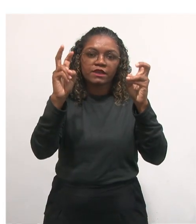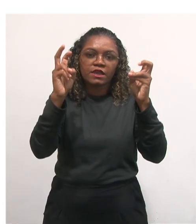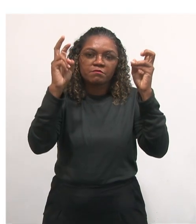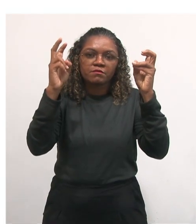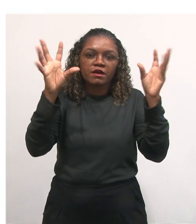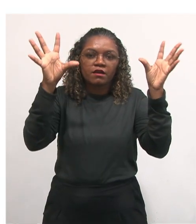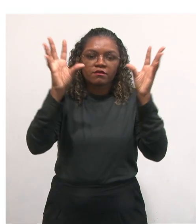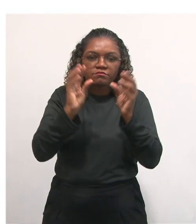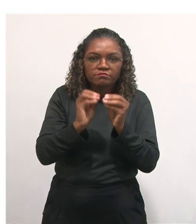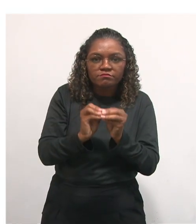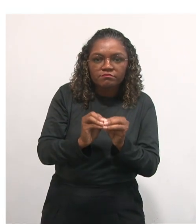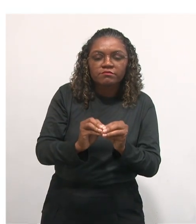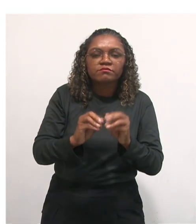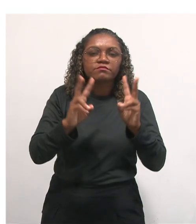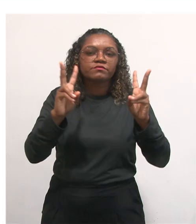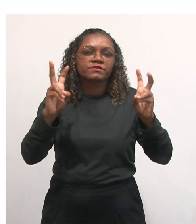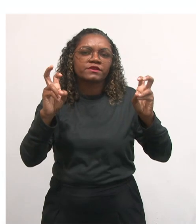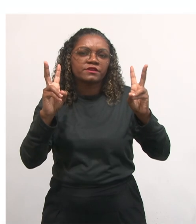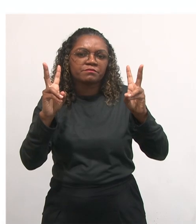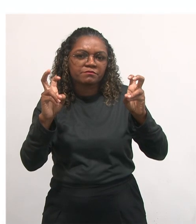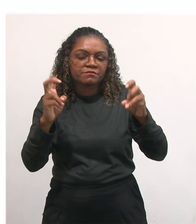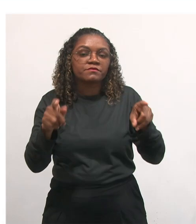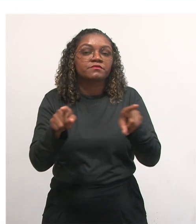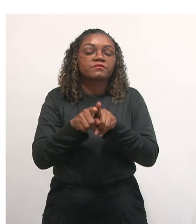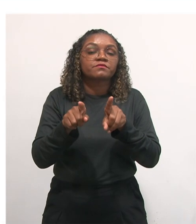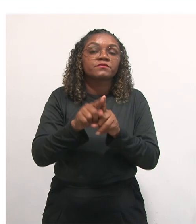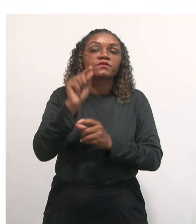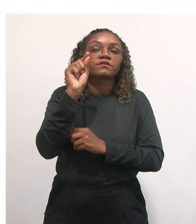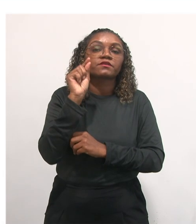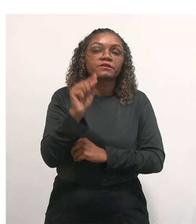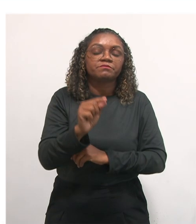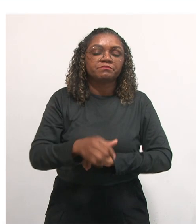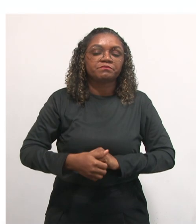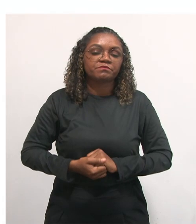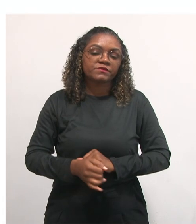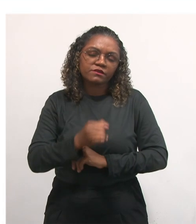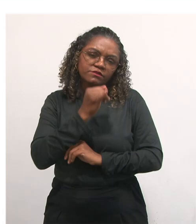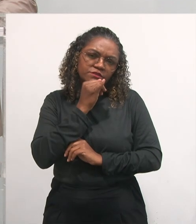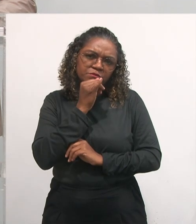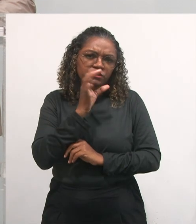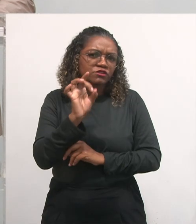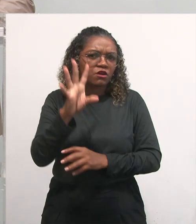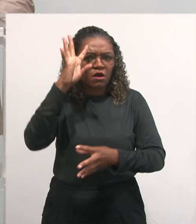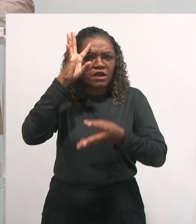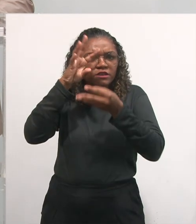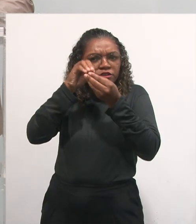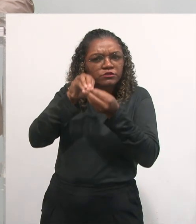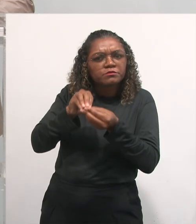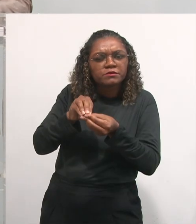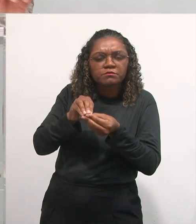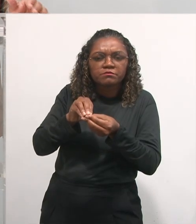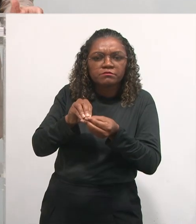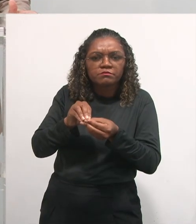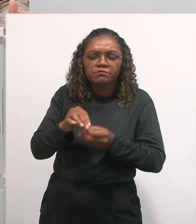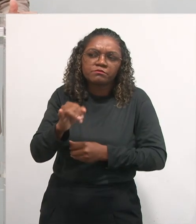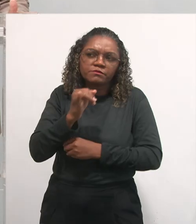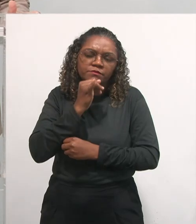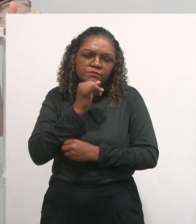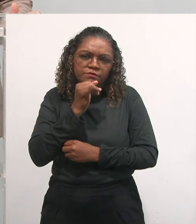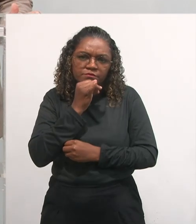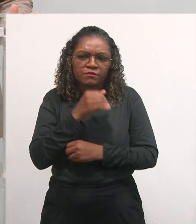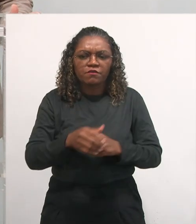a serem levantadas, ok? Ele sintetiza, ou seja, resume, né? Então você está fazendo lá